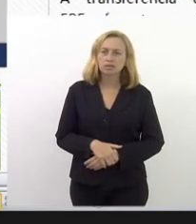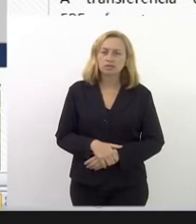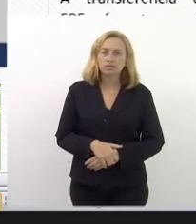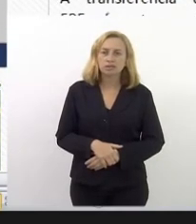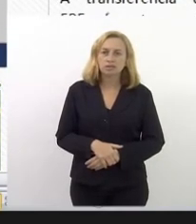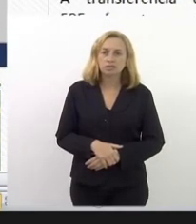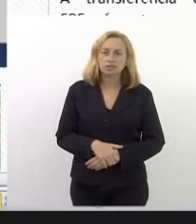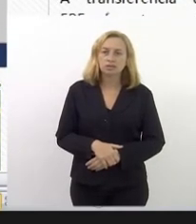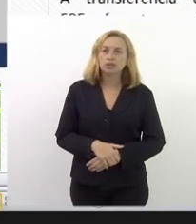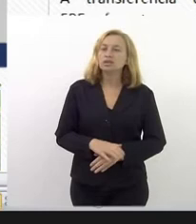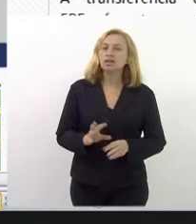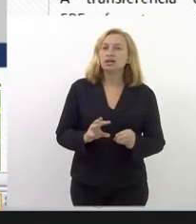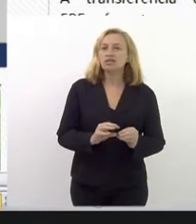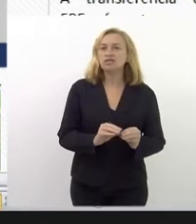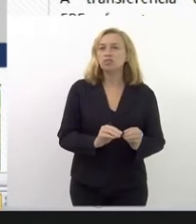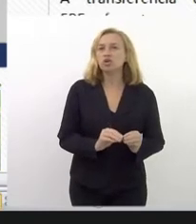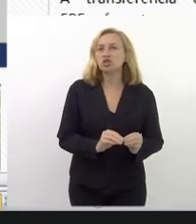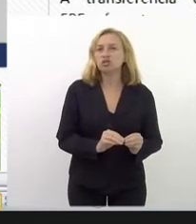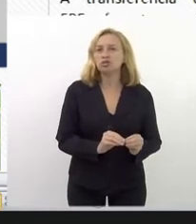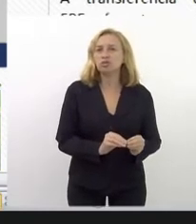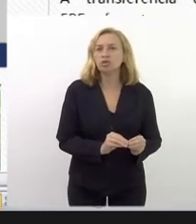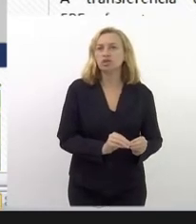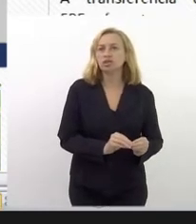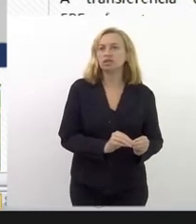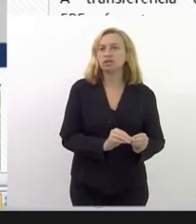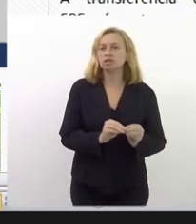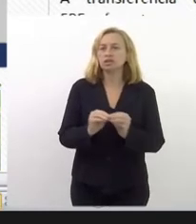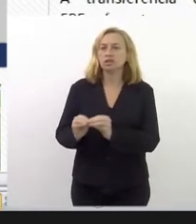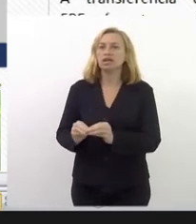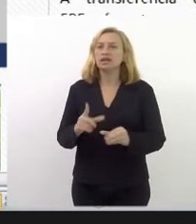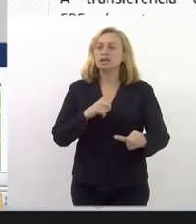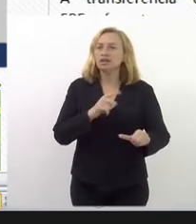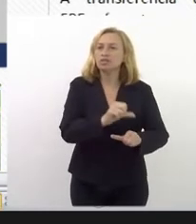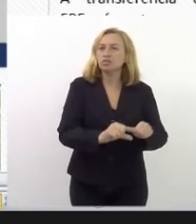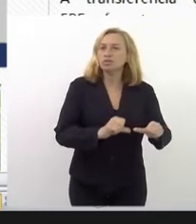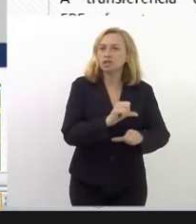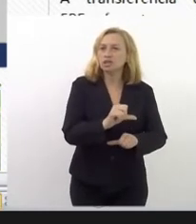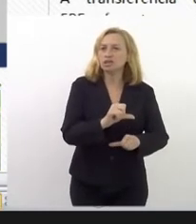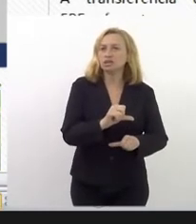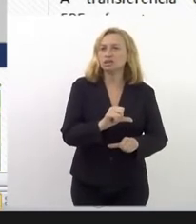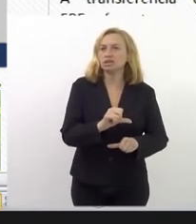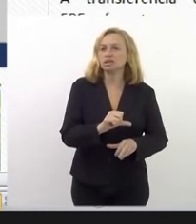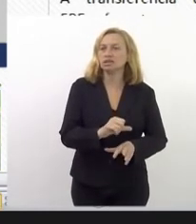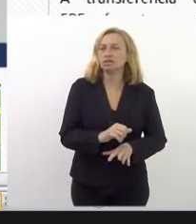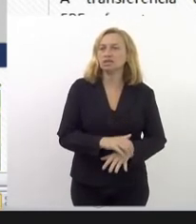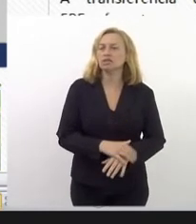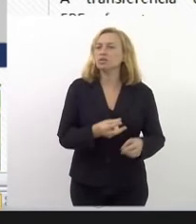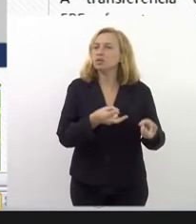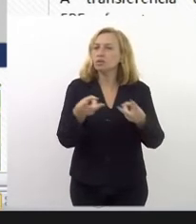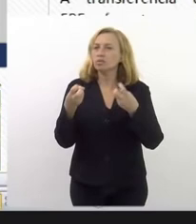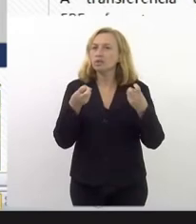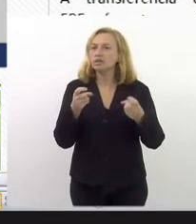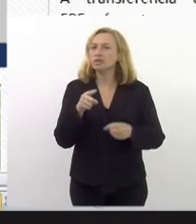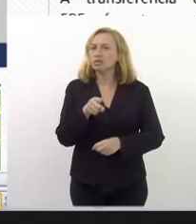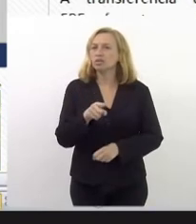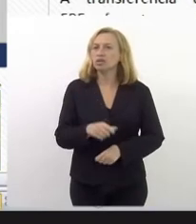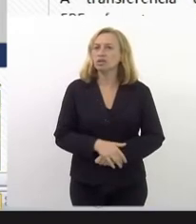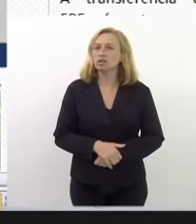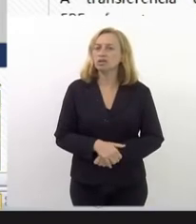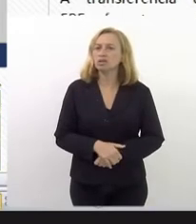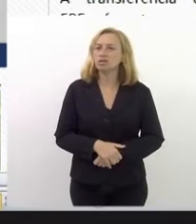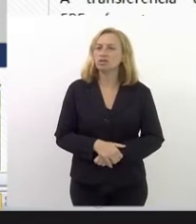Aí as transferências, né? Houve uma mudança, vocês percebam aí